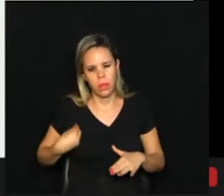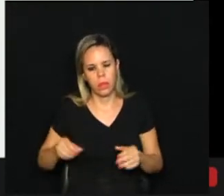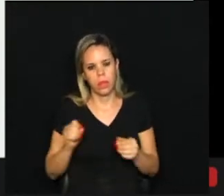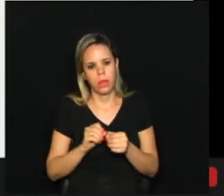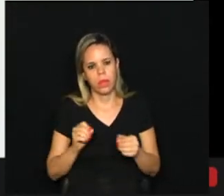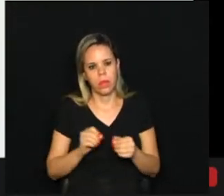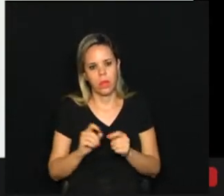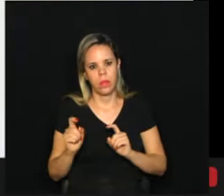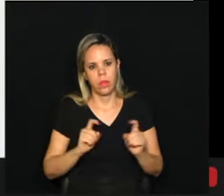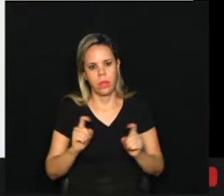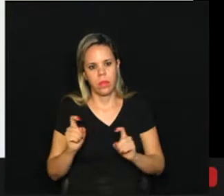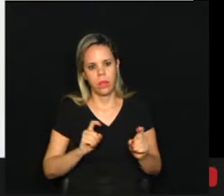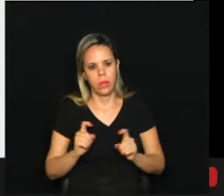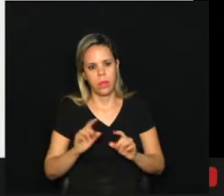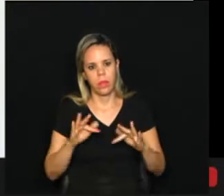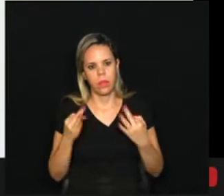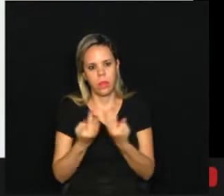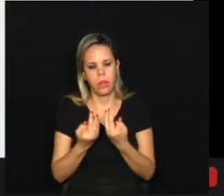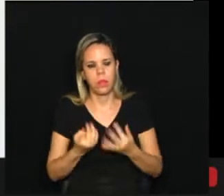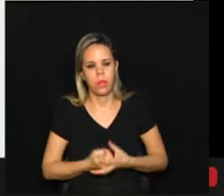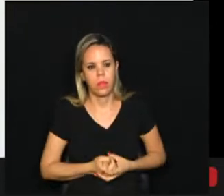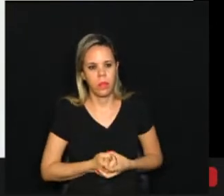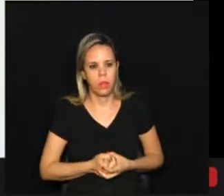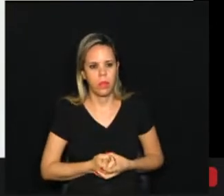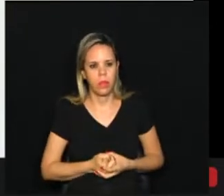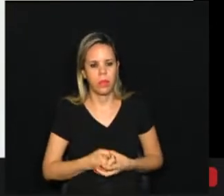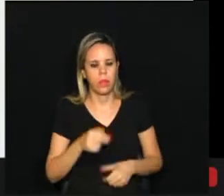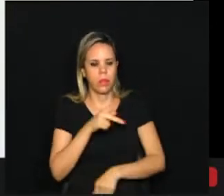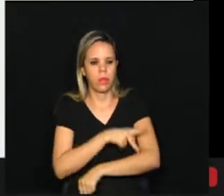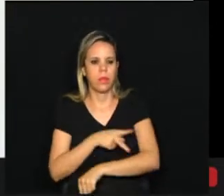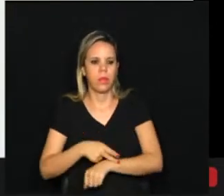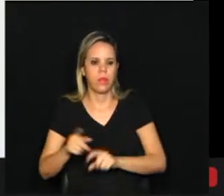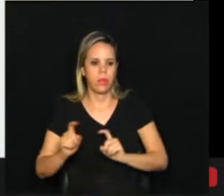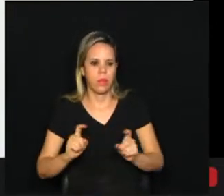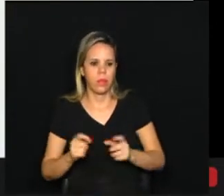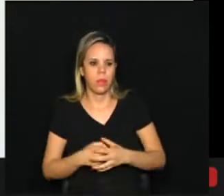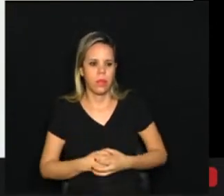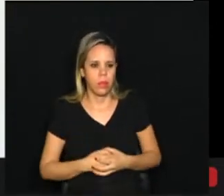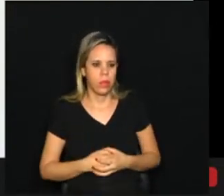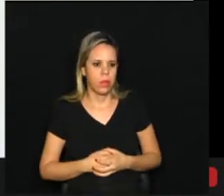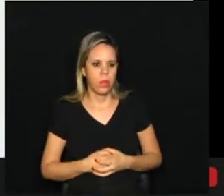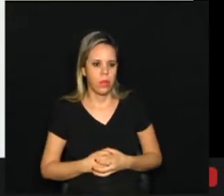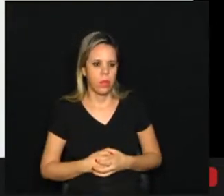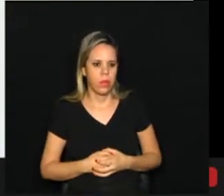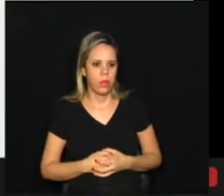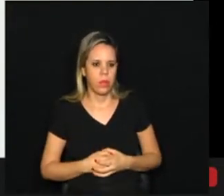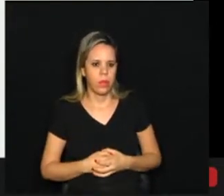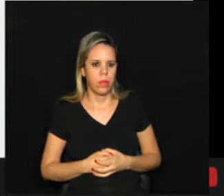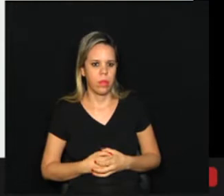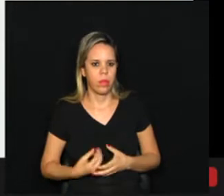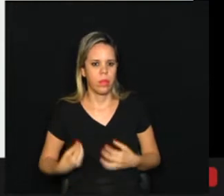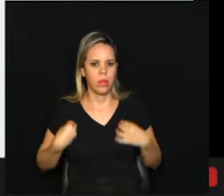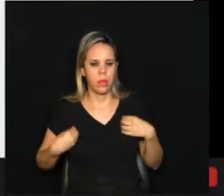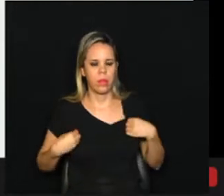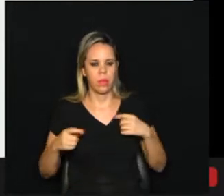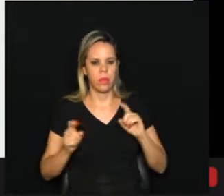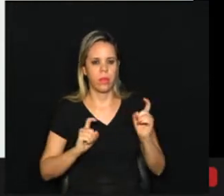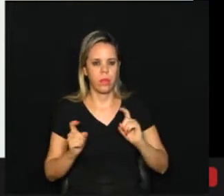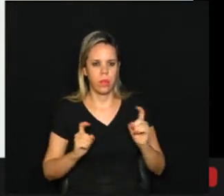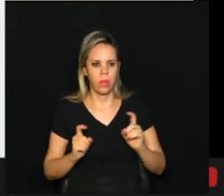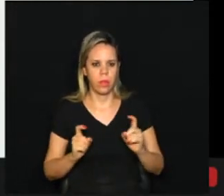algumas reuniões de pais, reuniões pedagógicas. E eu estive nessa reunião, e a